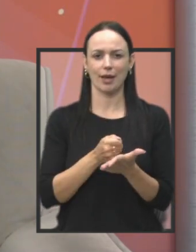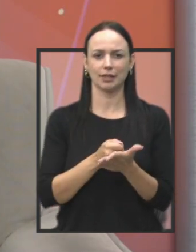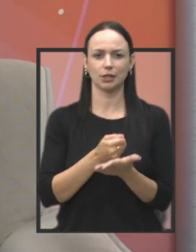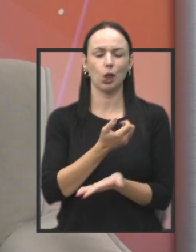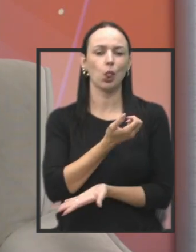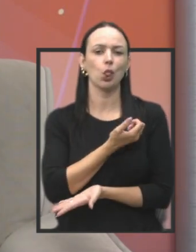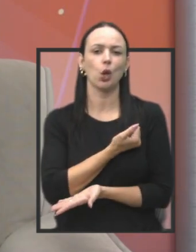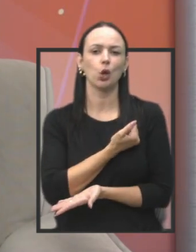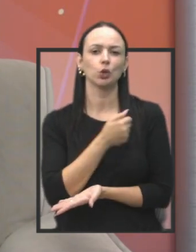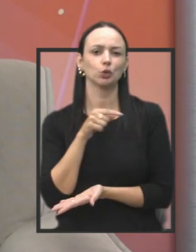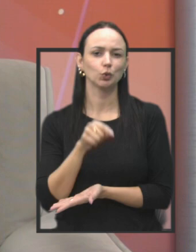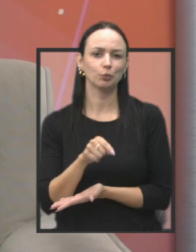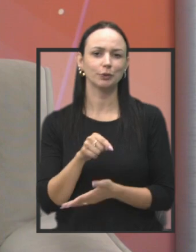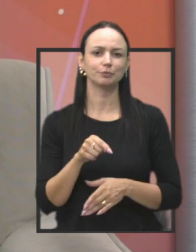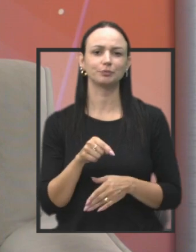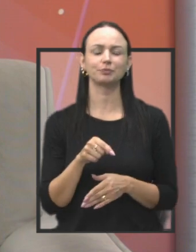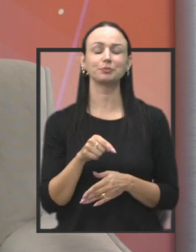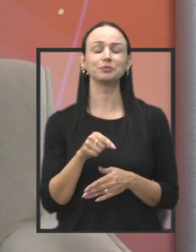número era